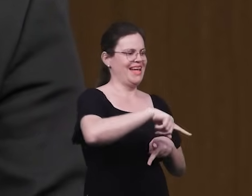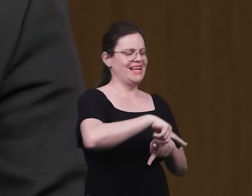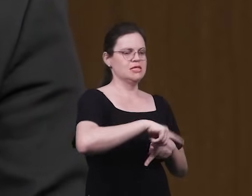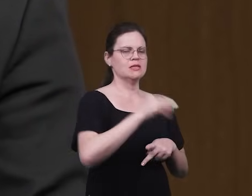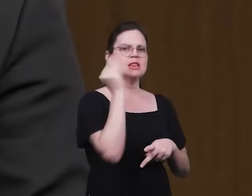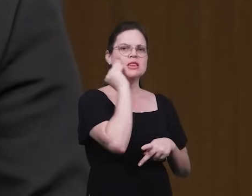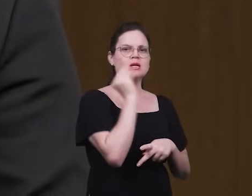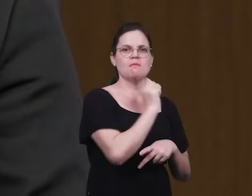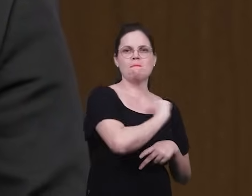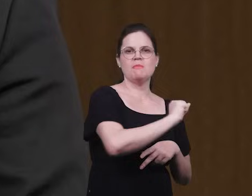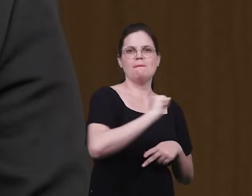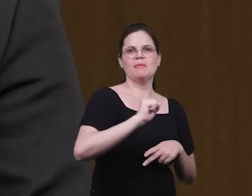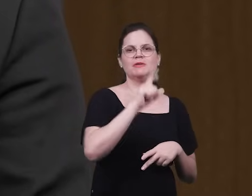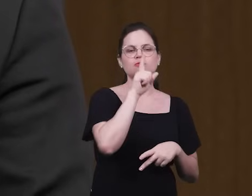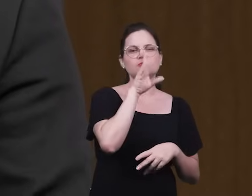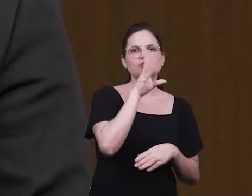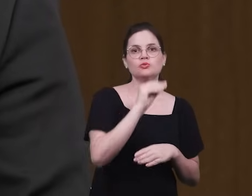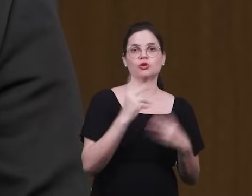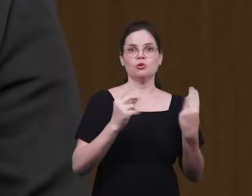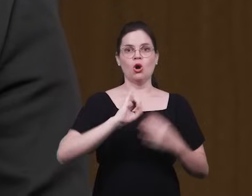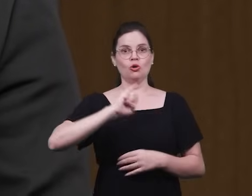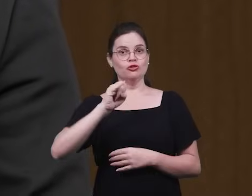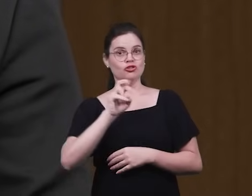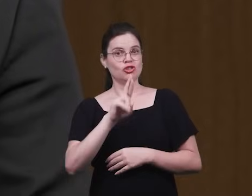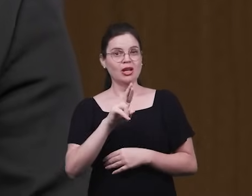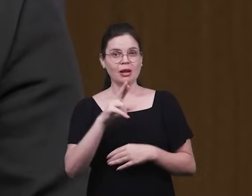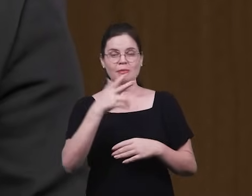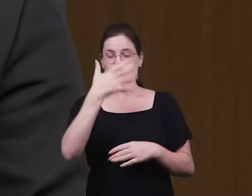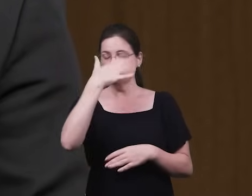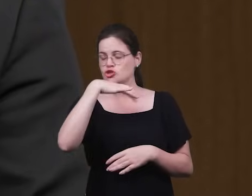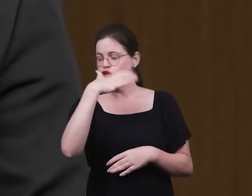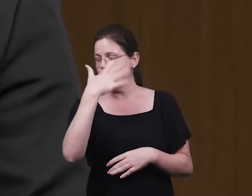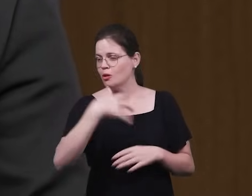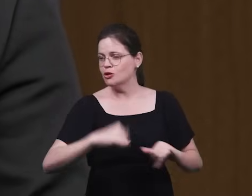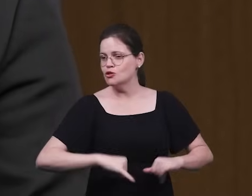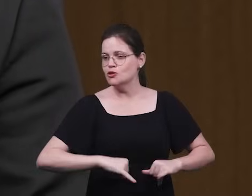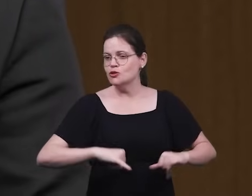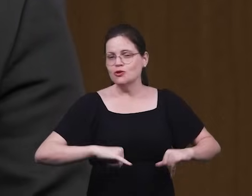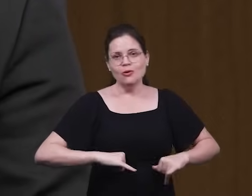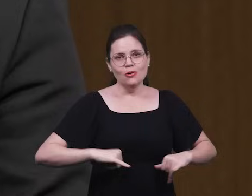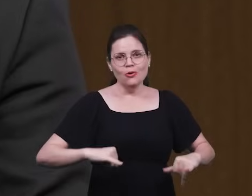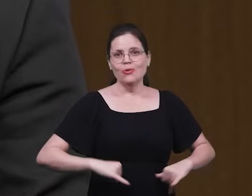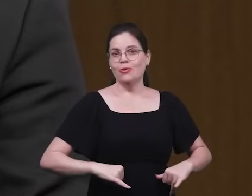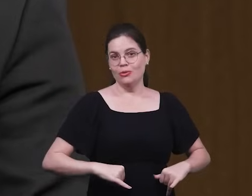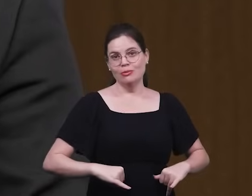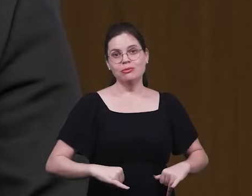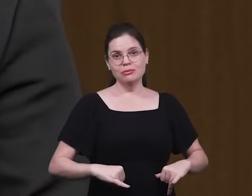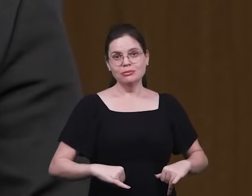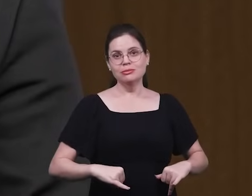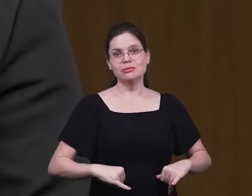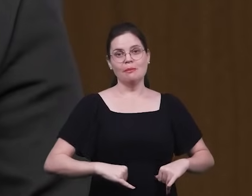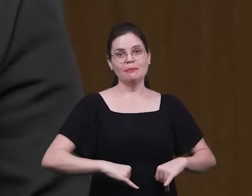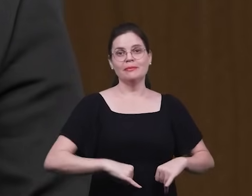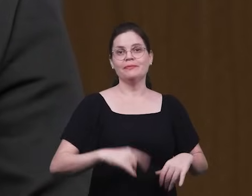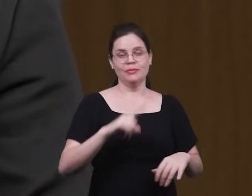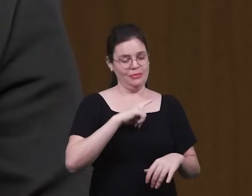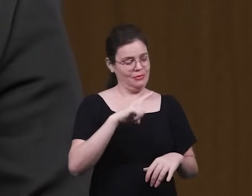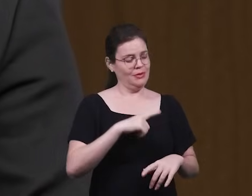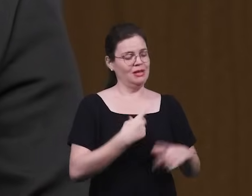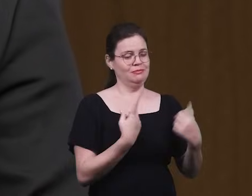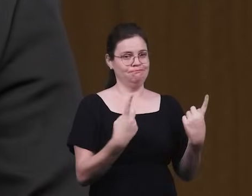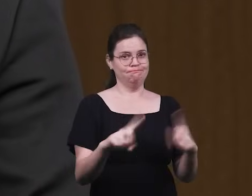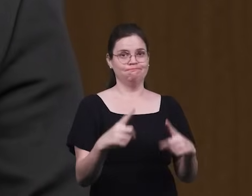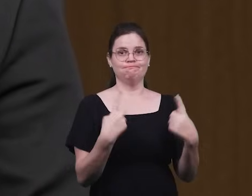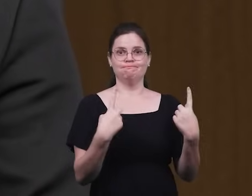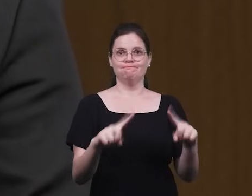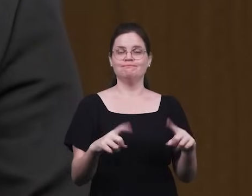os profetas porque Jeremias sofredor né preso preso né os profetas foram perseguidos né é